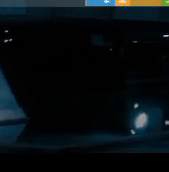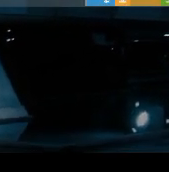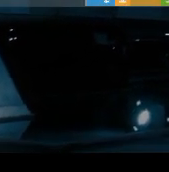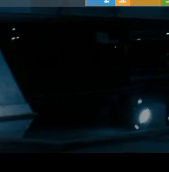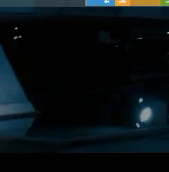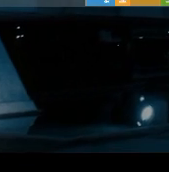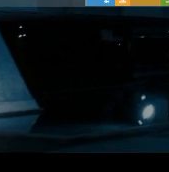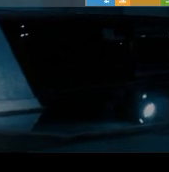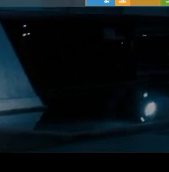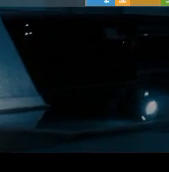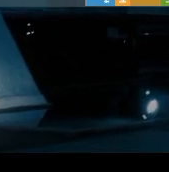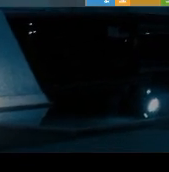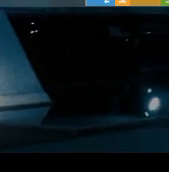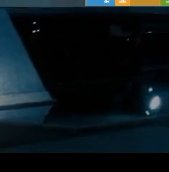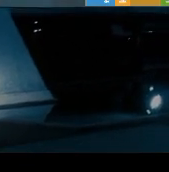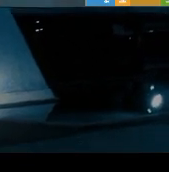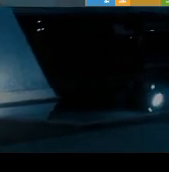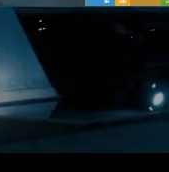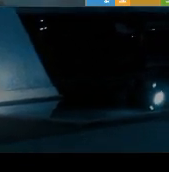Música